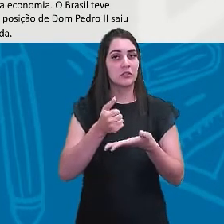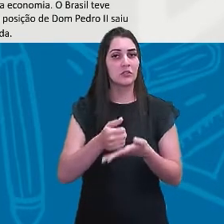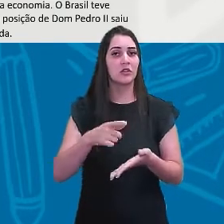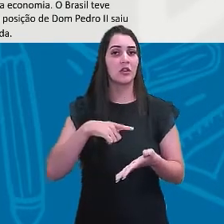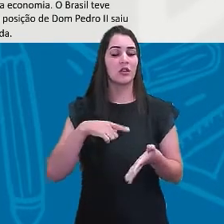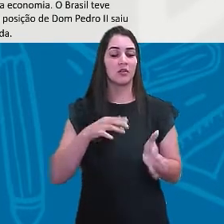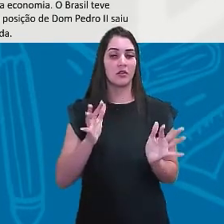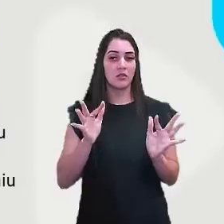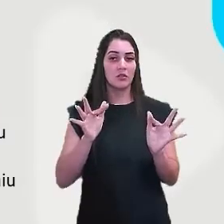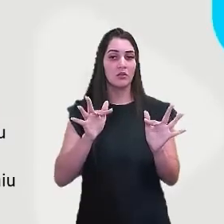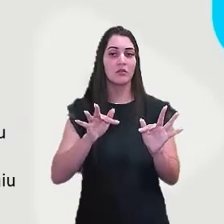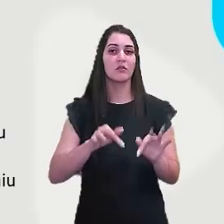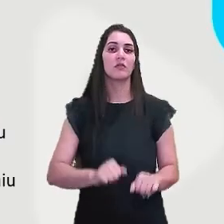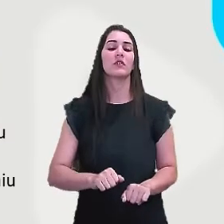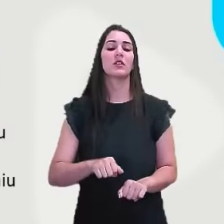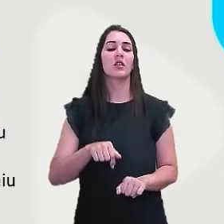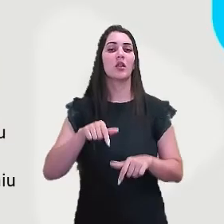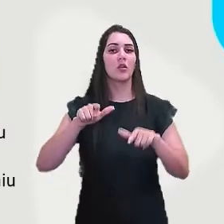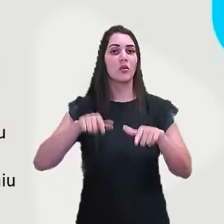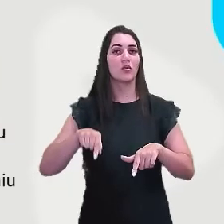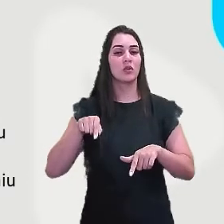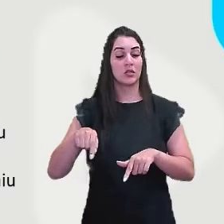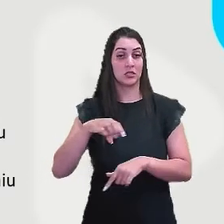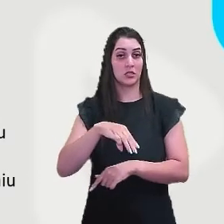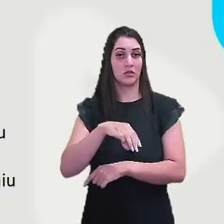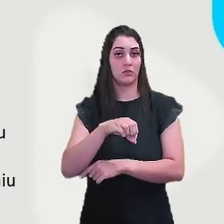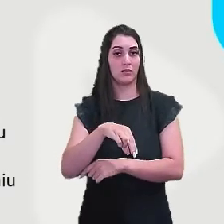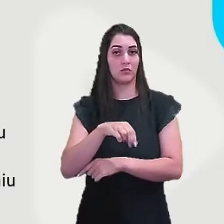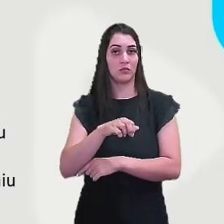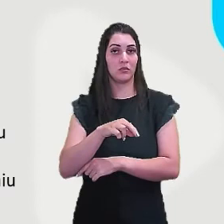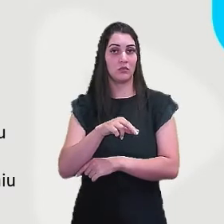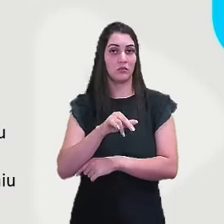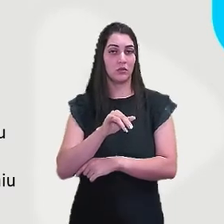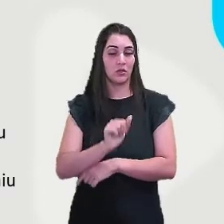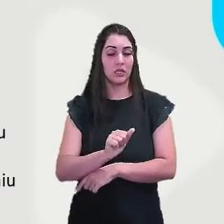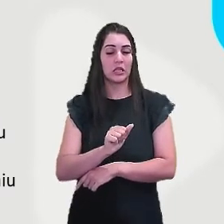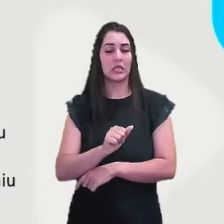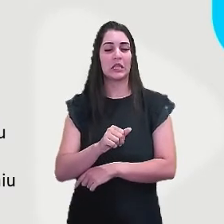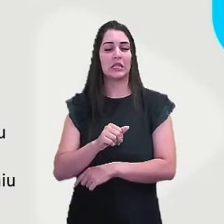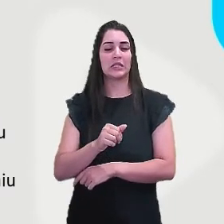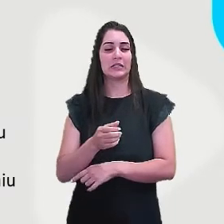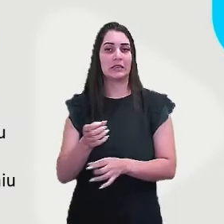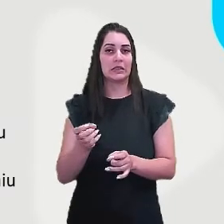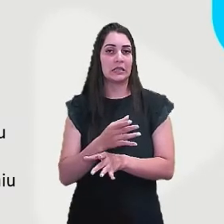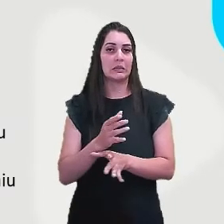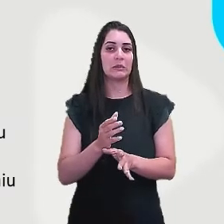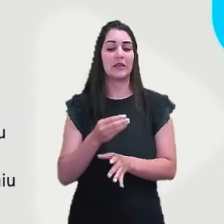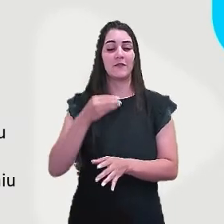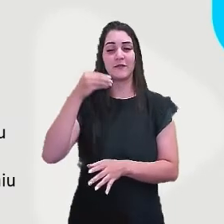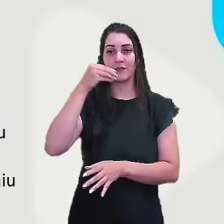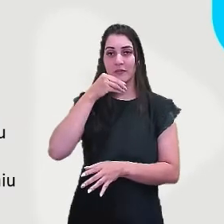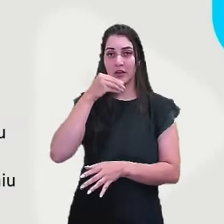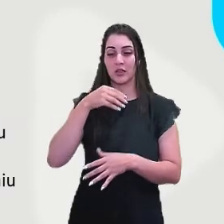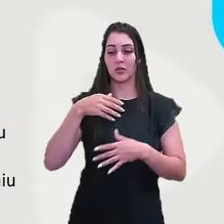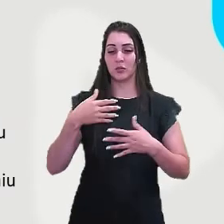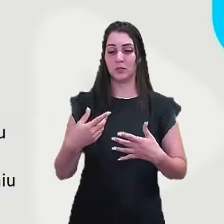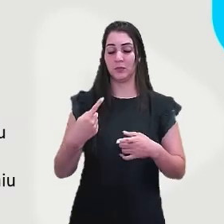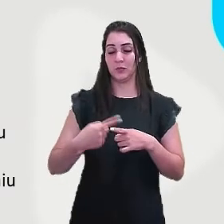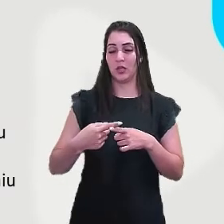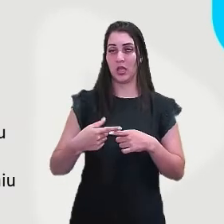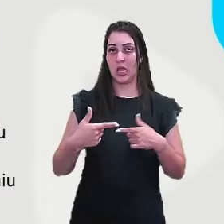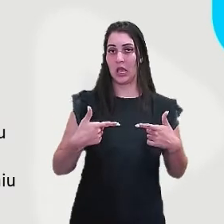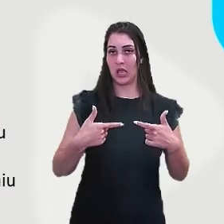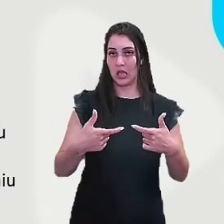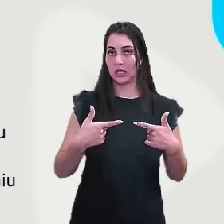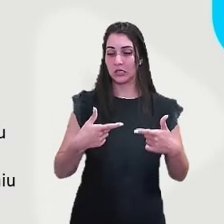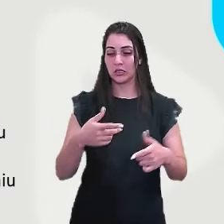aí onde essa monarquia sai totalmente enfraquecida, porque com a Guerra do Paraguai, aí vocês